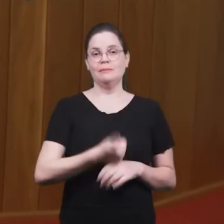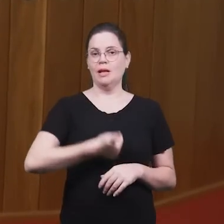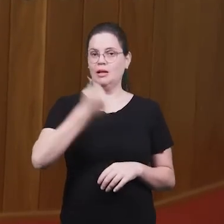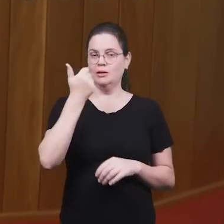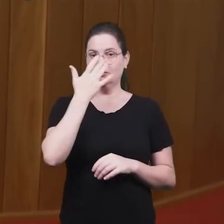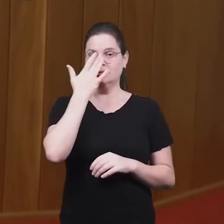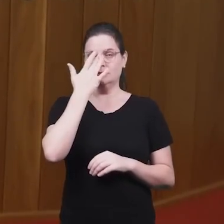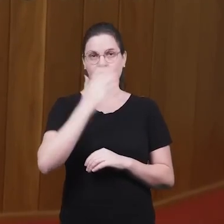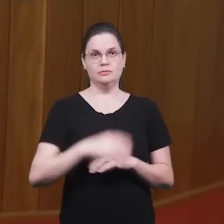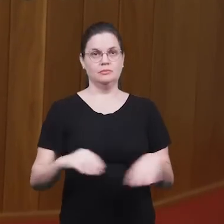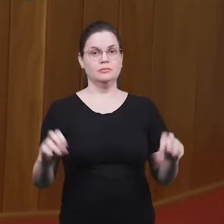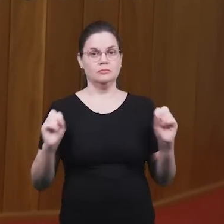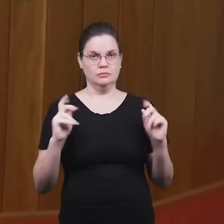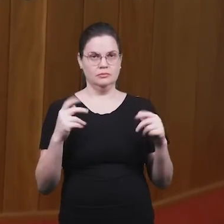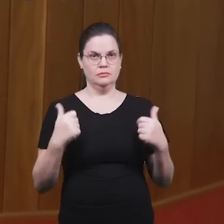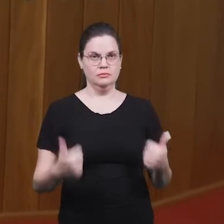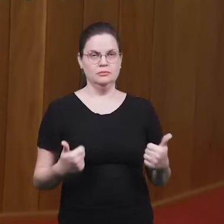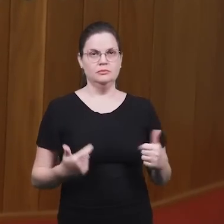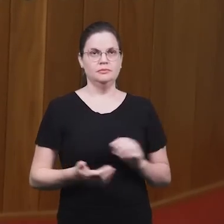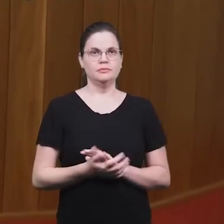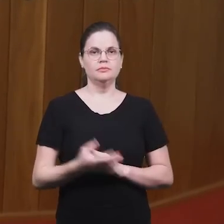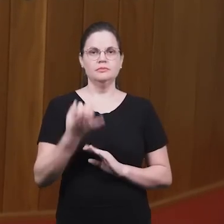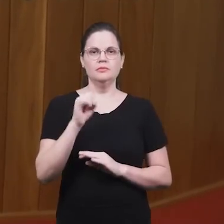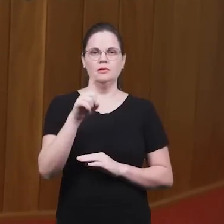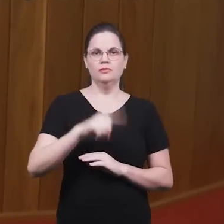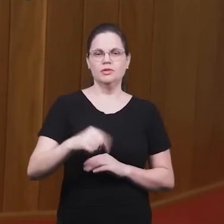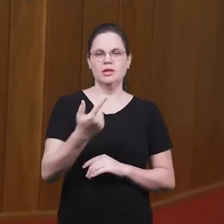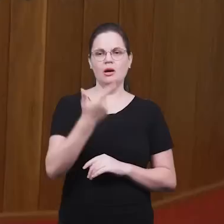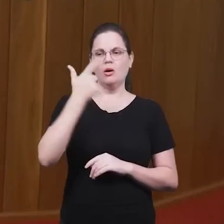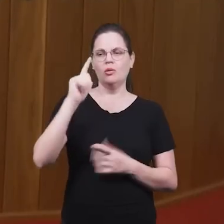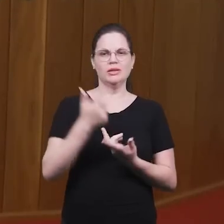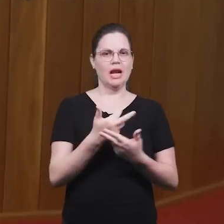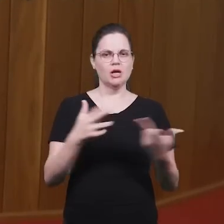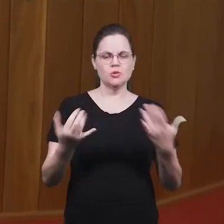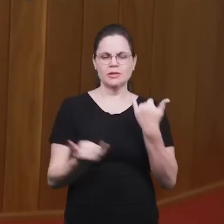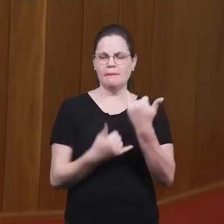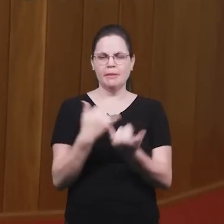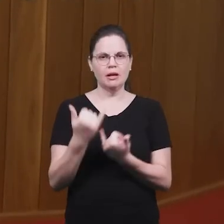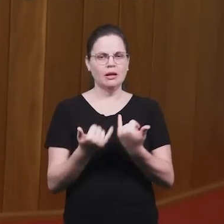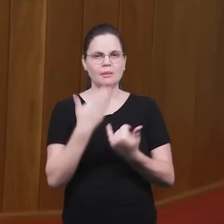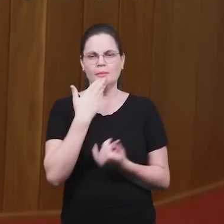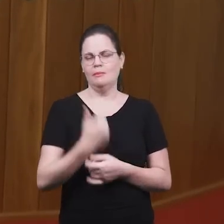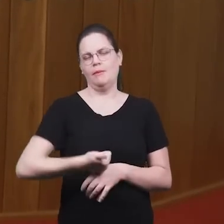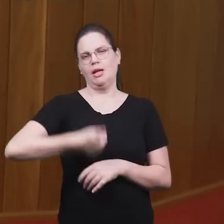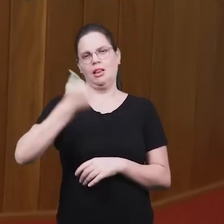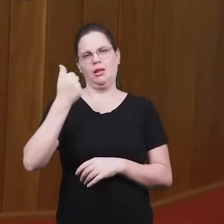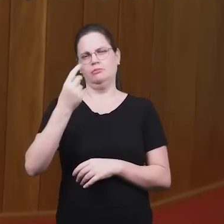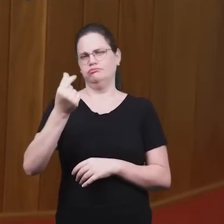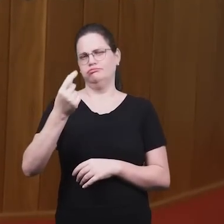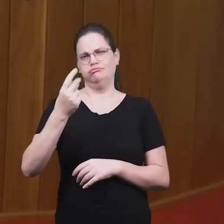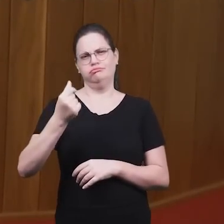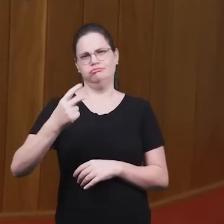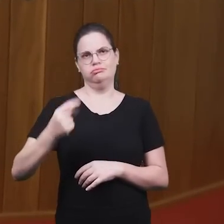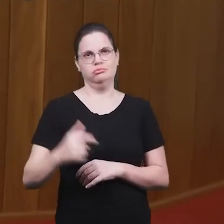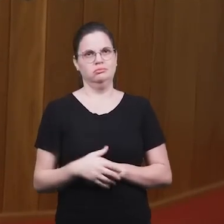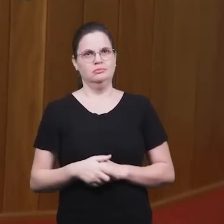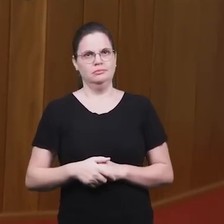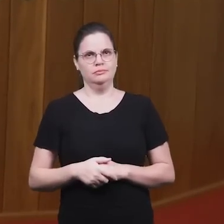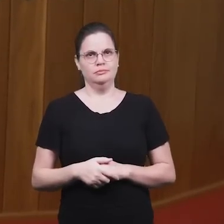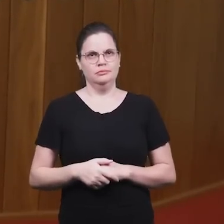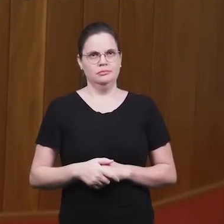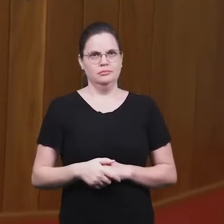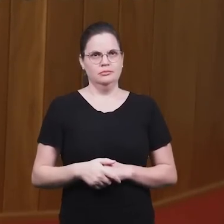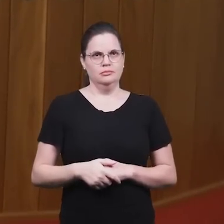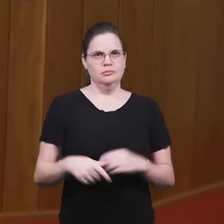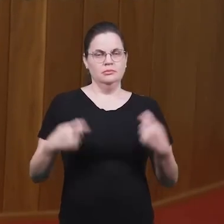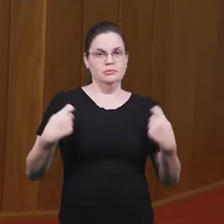melhor ainda, tá? Se vocês fizerem outras coisas na casa de vocês, é melhor ainda. E